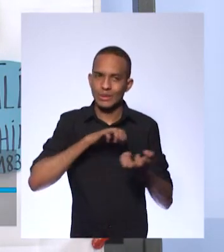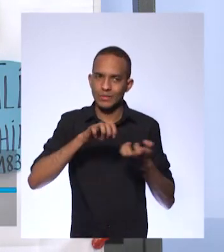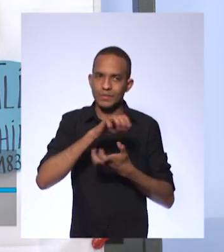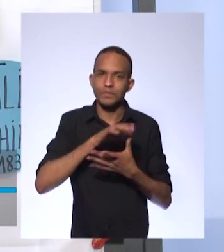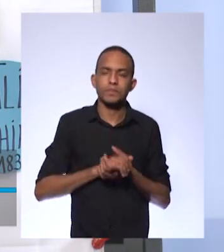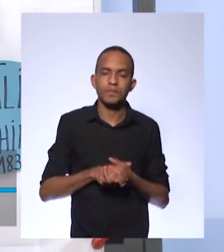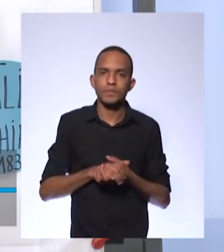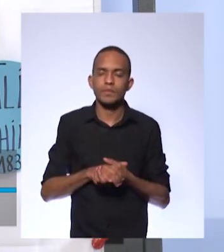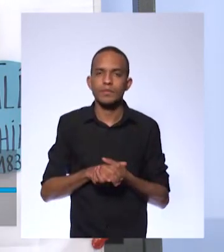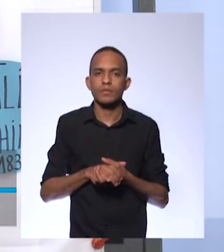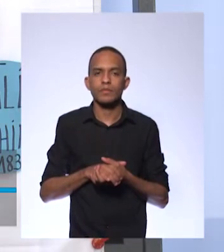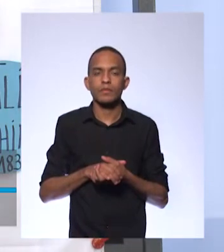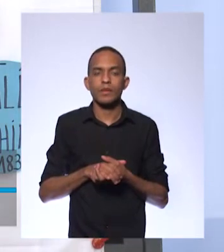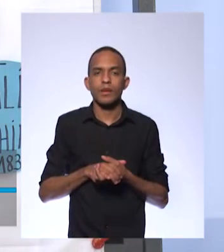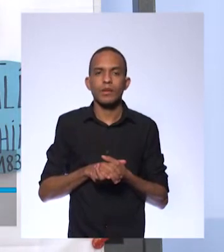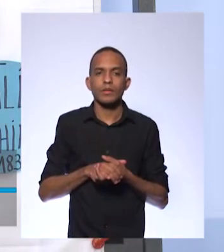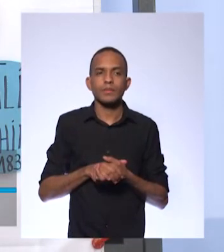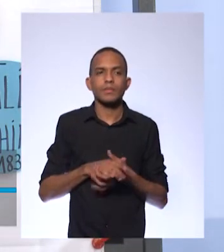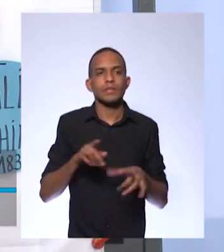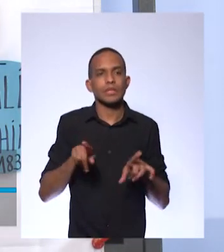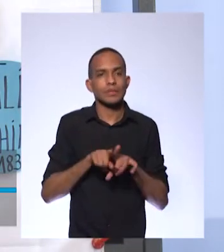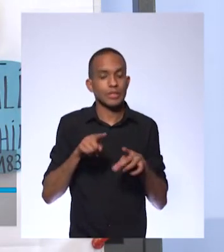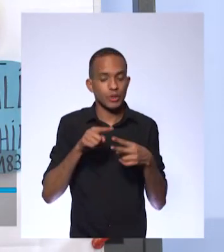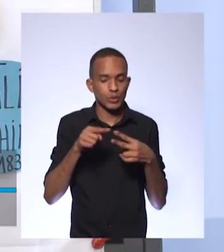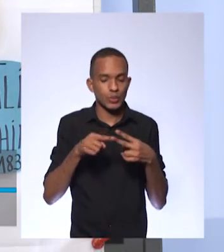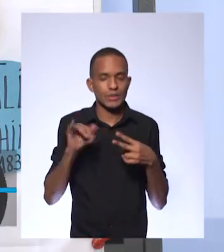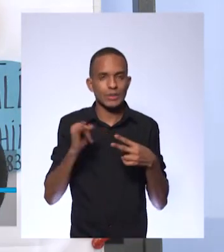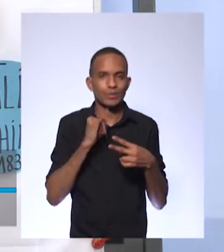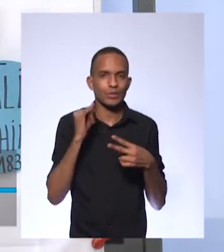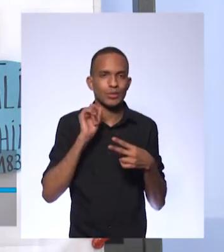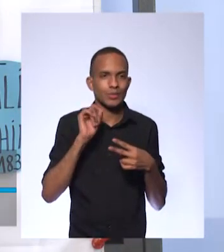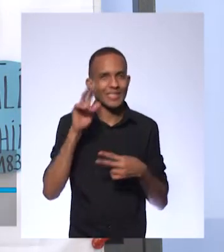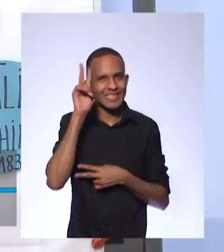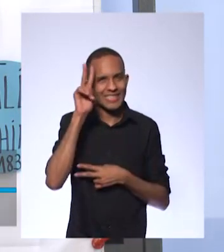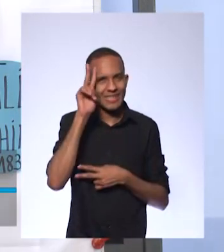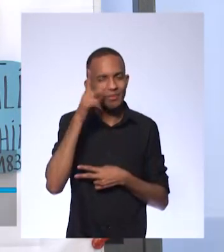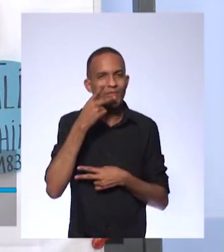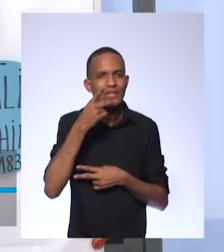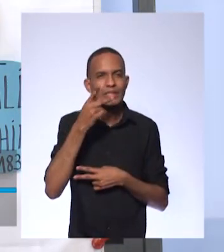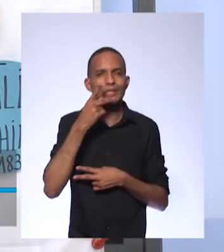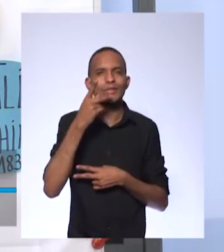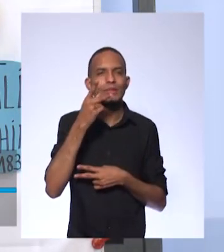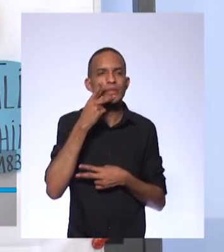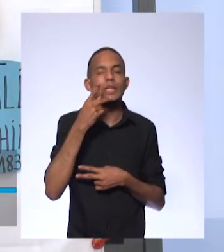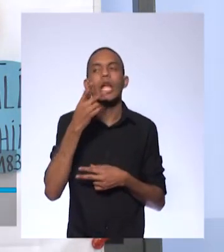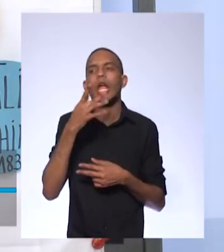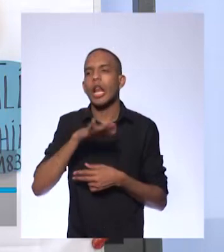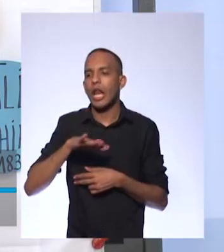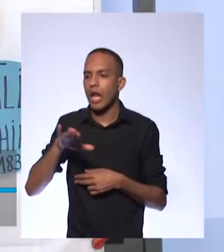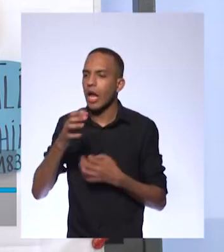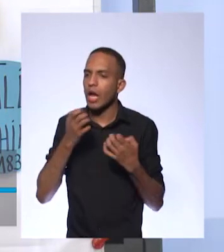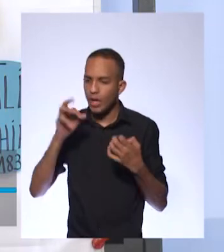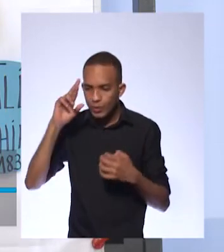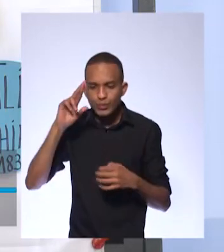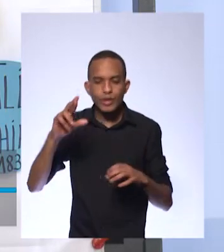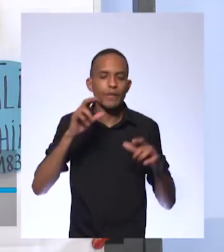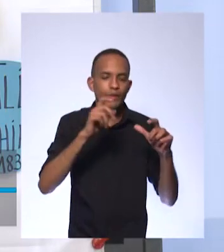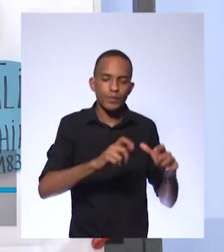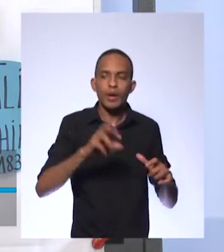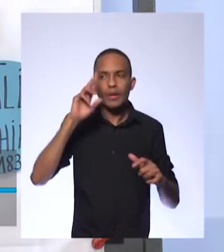momento. Aí, 2 pontos importantes. Vocês lembram que eu estou falando aqui desde o começo? Eles querem um chefe de